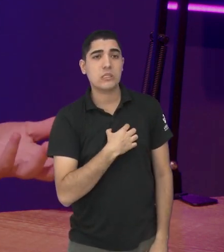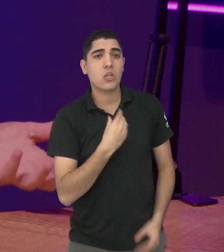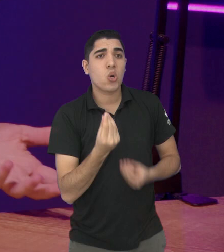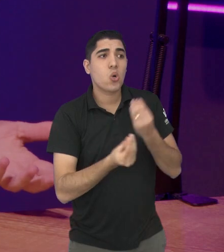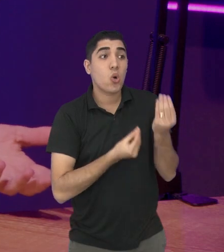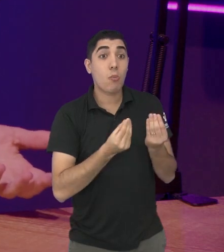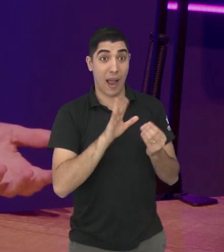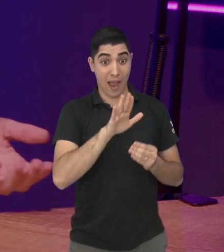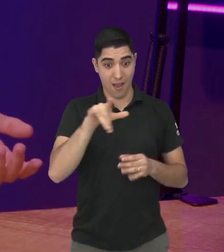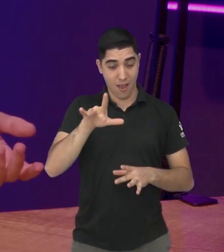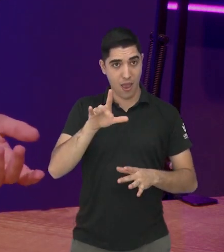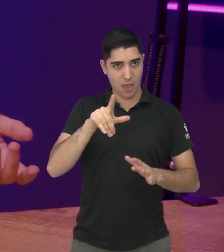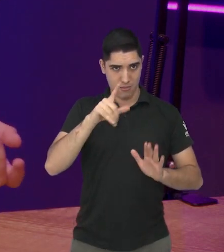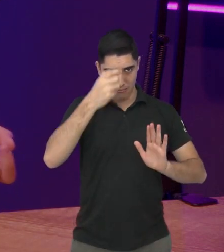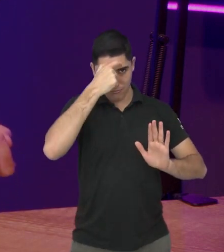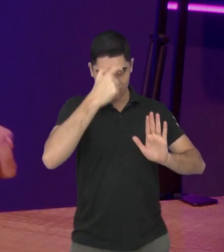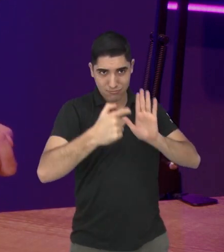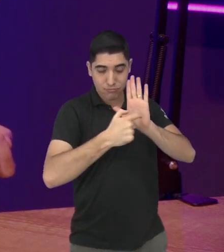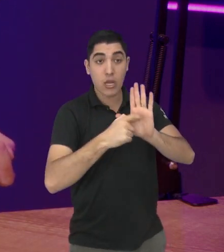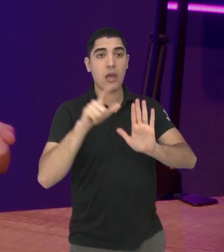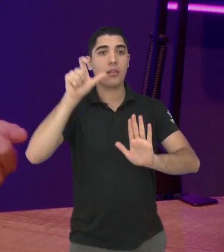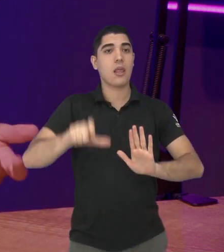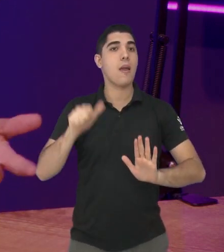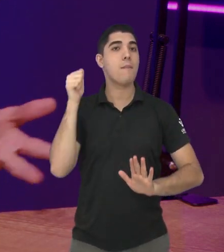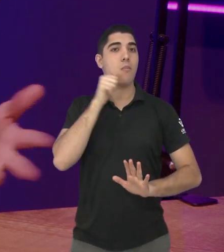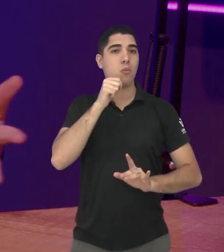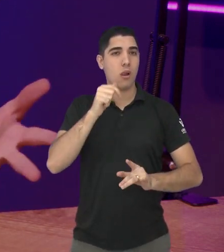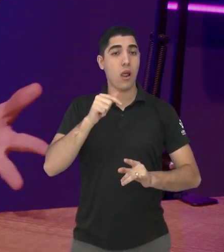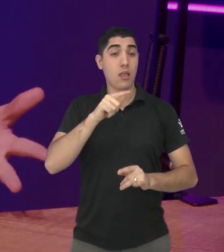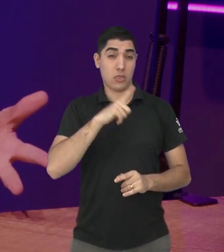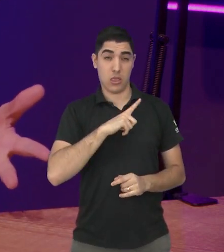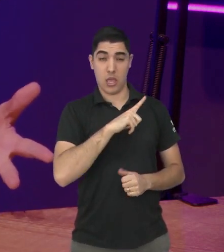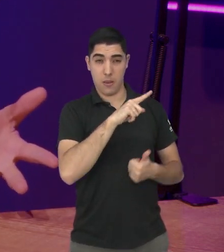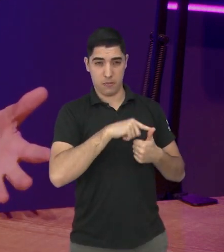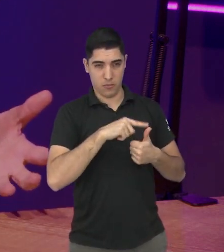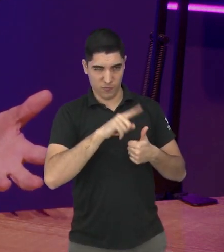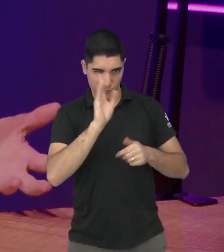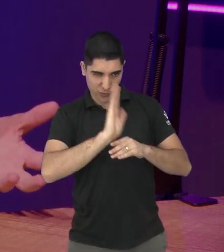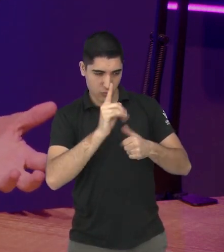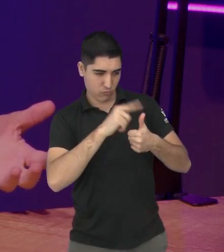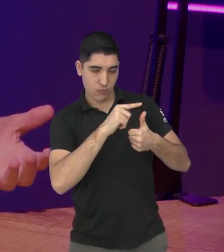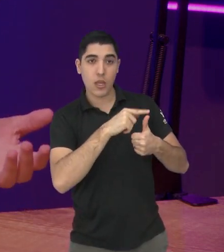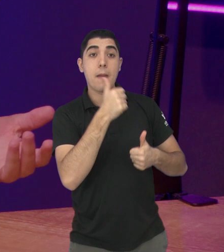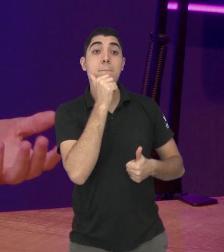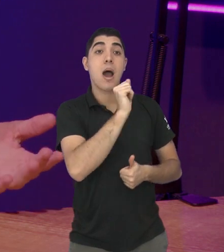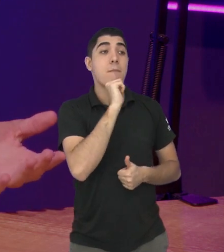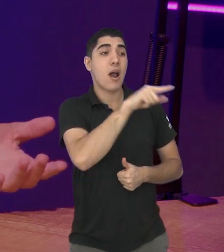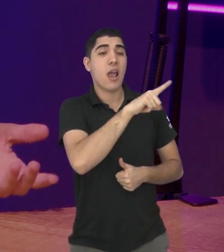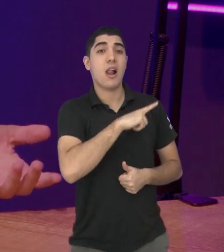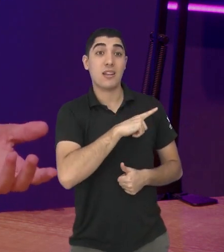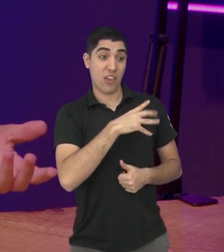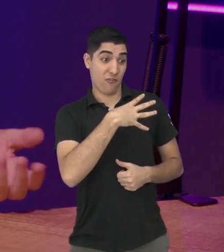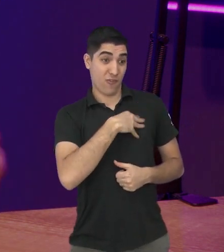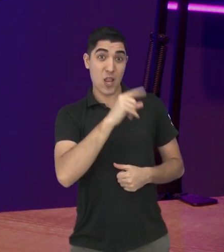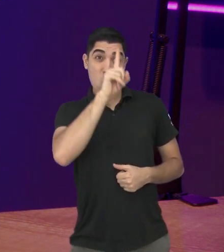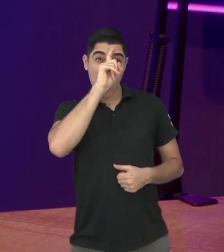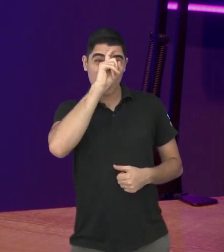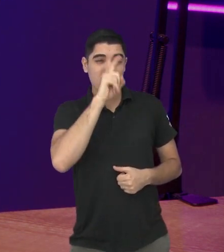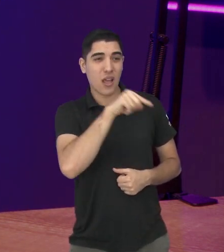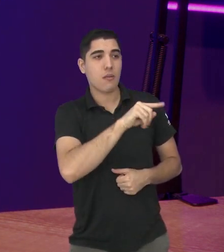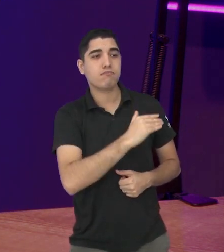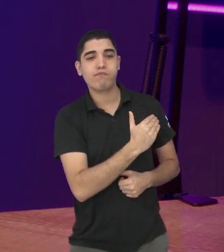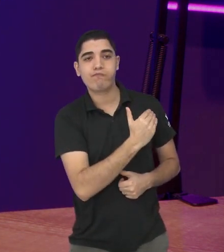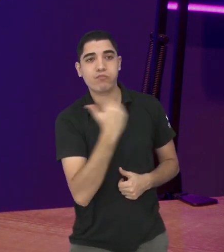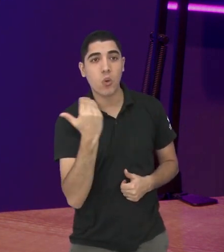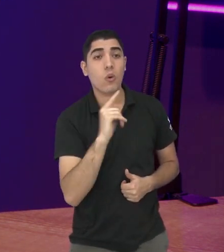tem uma mãe que, né, ela tá com um filho no hospital. Então, assim, ela sente falta de um filho. E